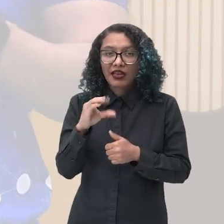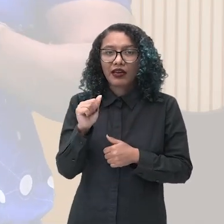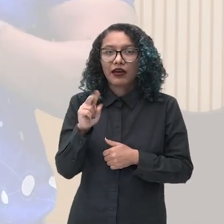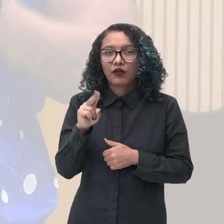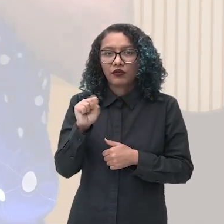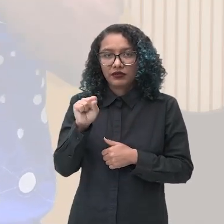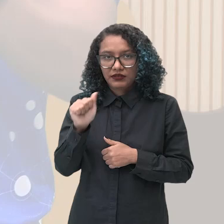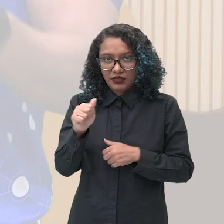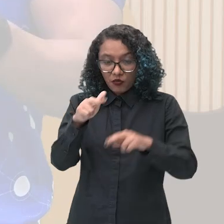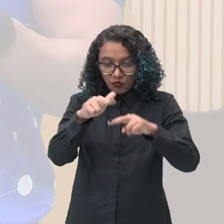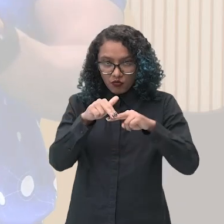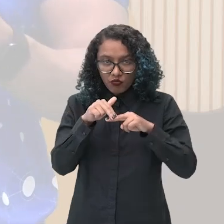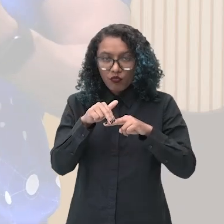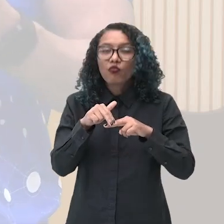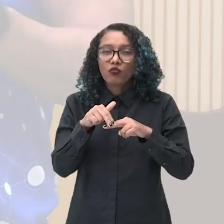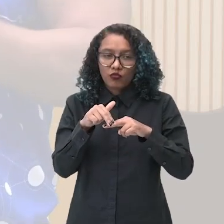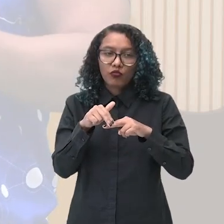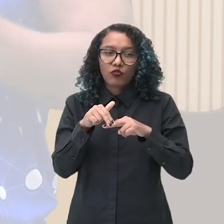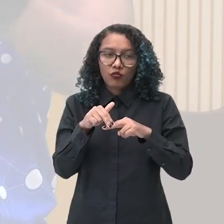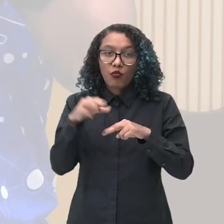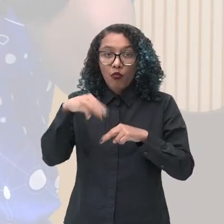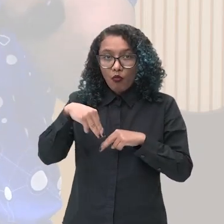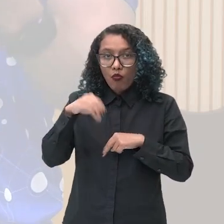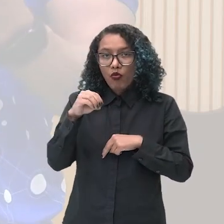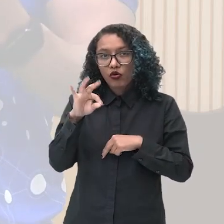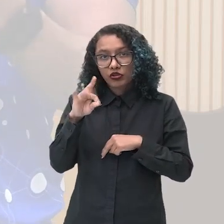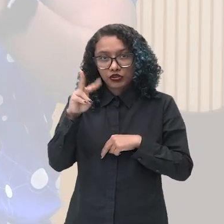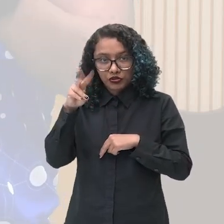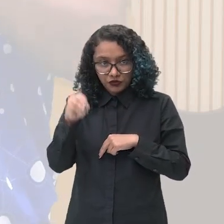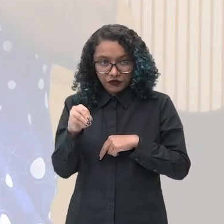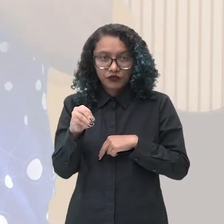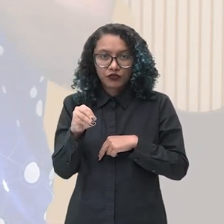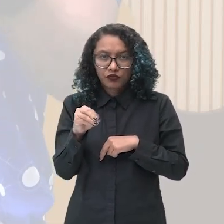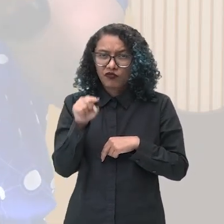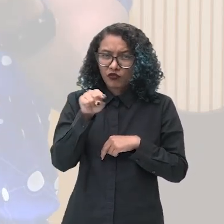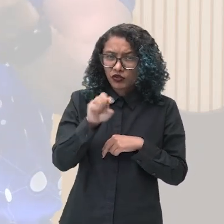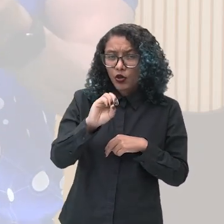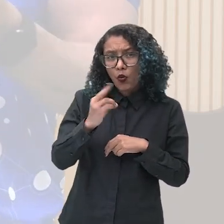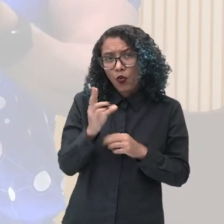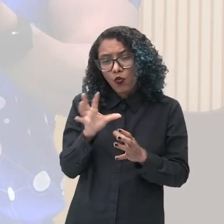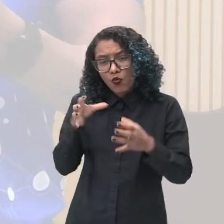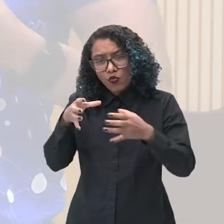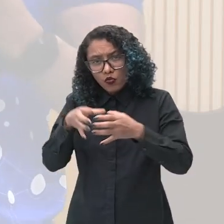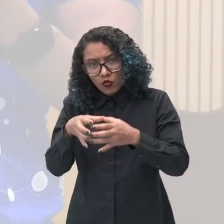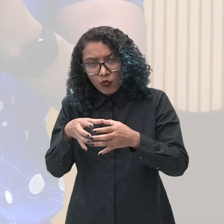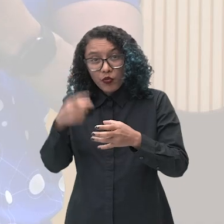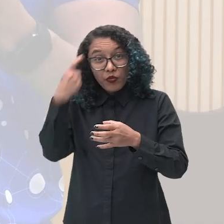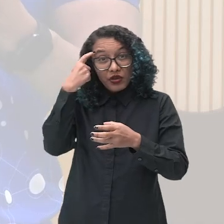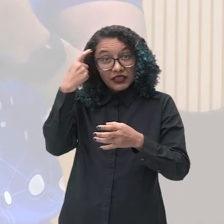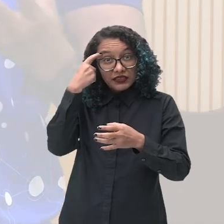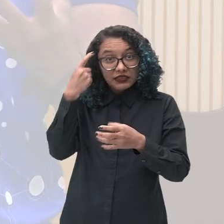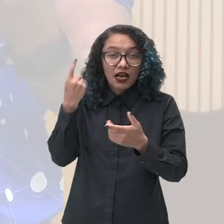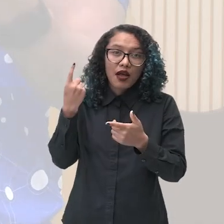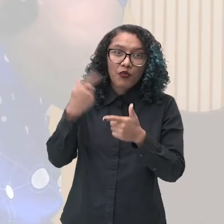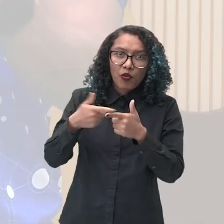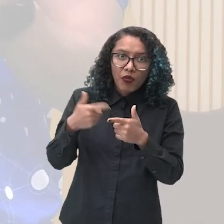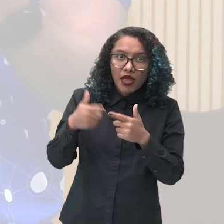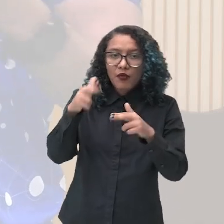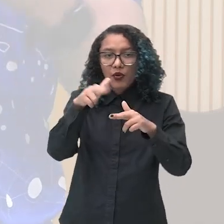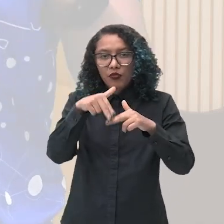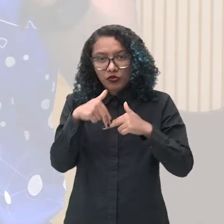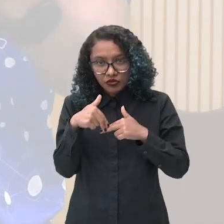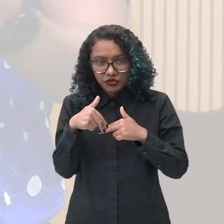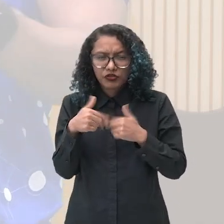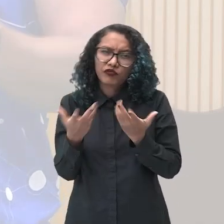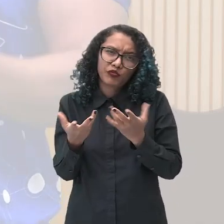uma causa pela qual a gente vai lutar. Você, um grupo de pessoas, vão precisar ali pensar em uma causa. Normalmente, essas causas elas surgem, tá bom?